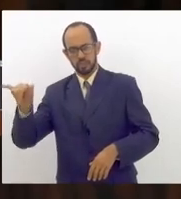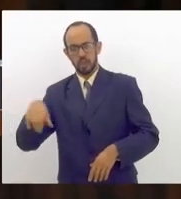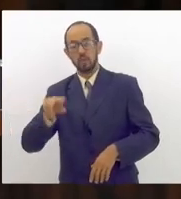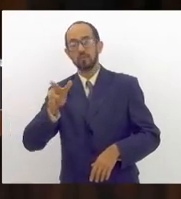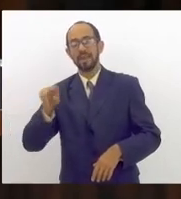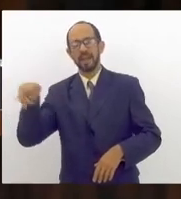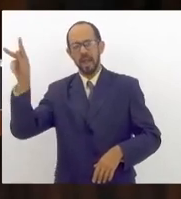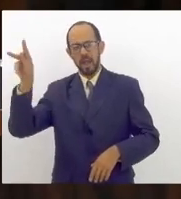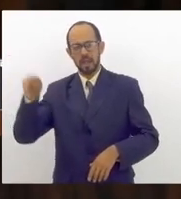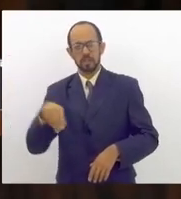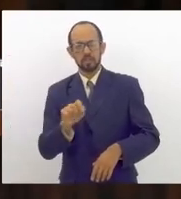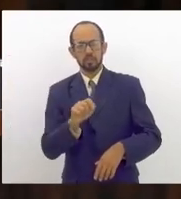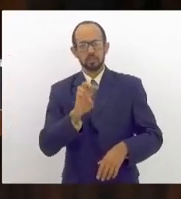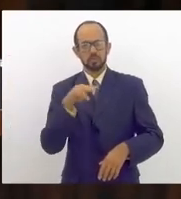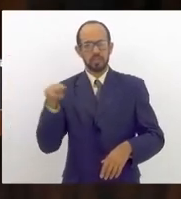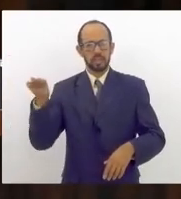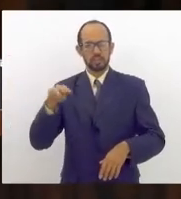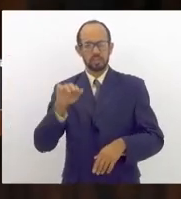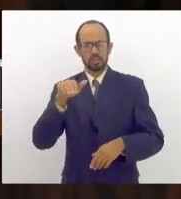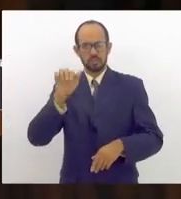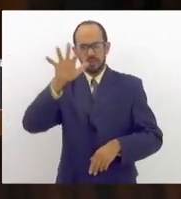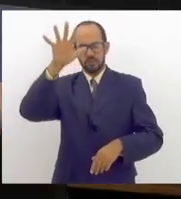do portal de favelas